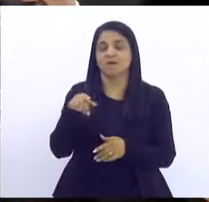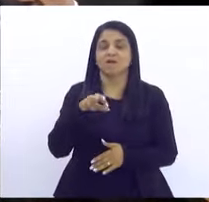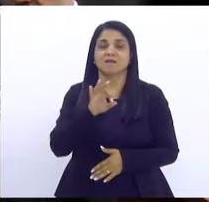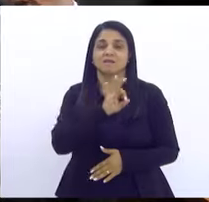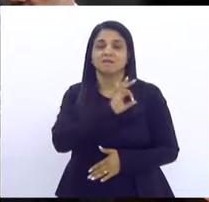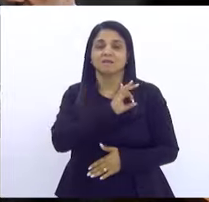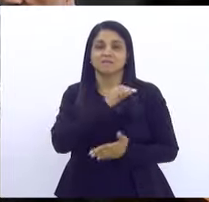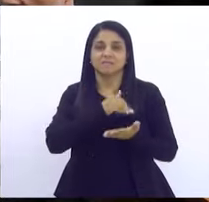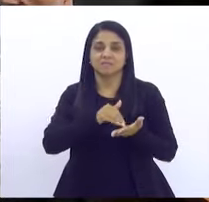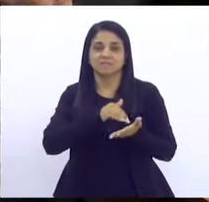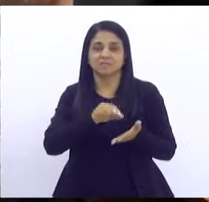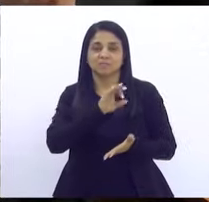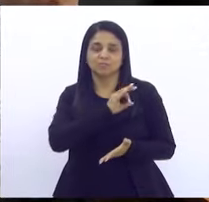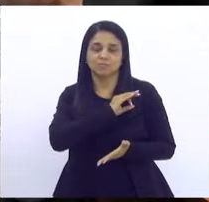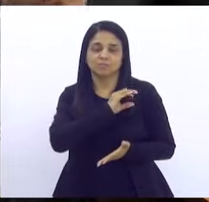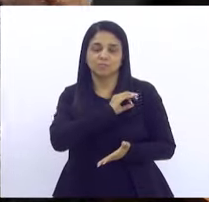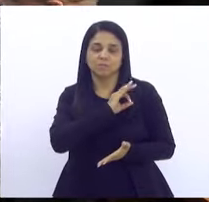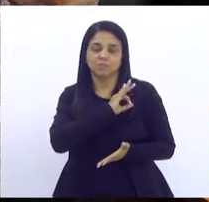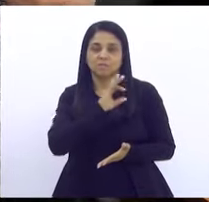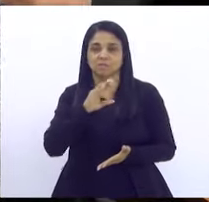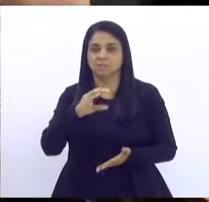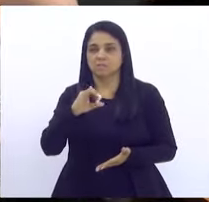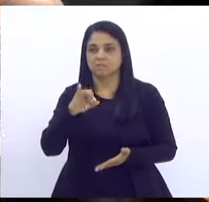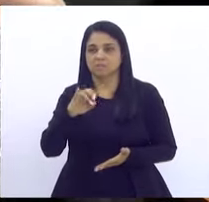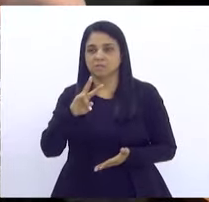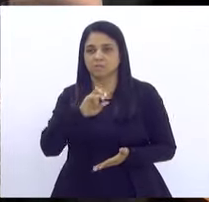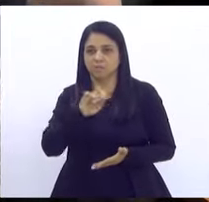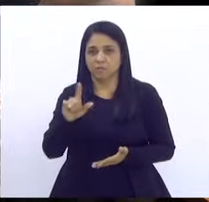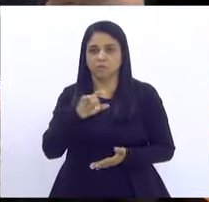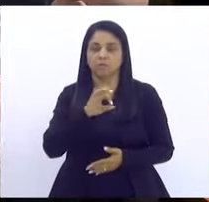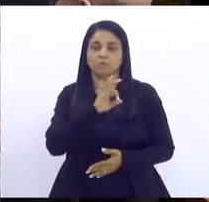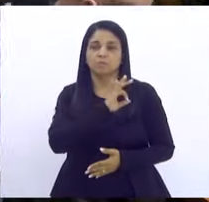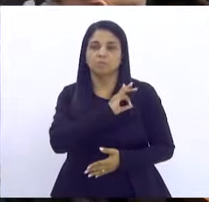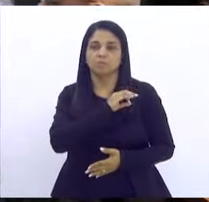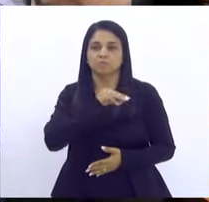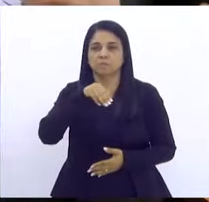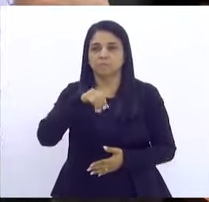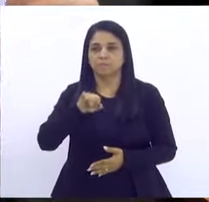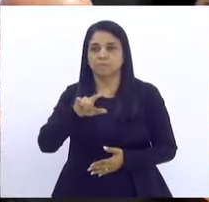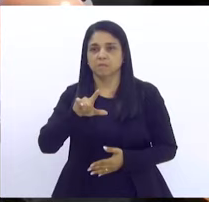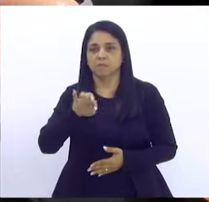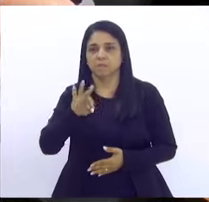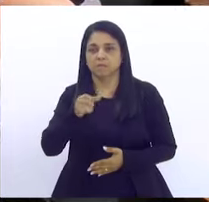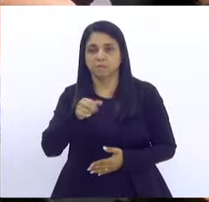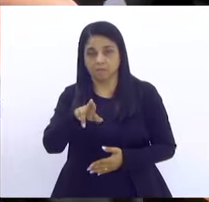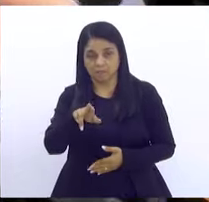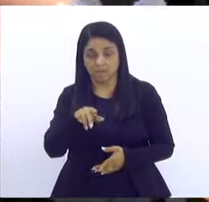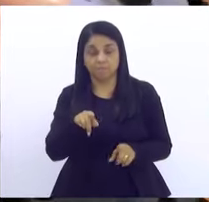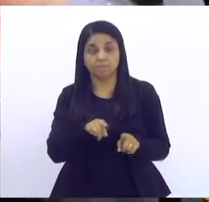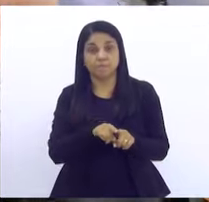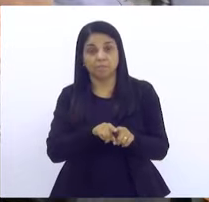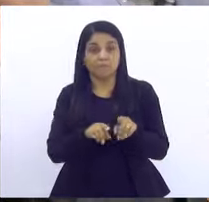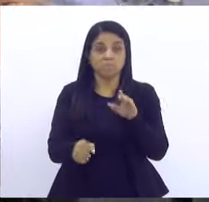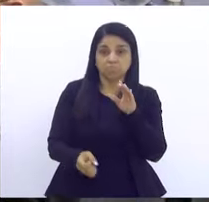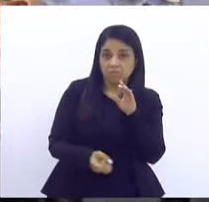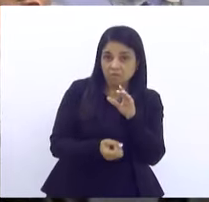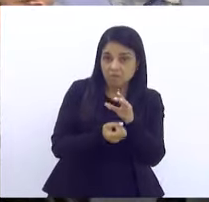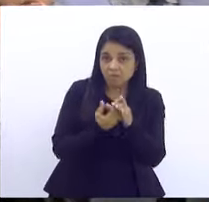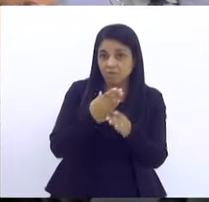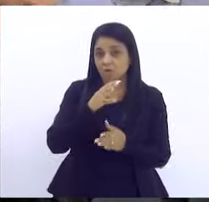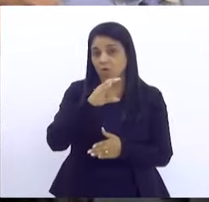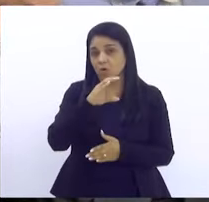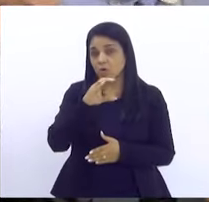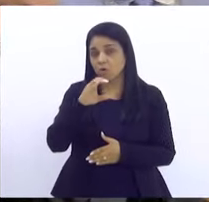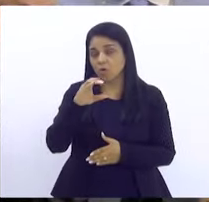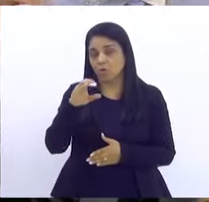Polícia Militar, que foram criadas por lei. E nesse ínterim também foi criada a